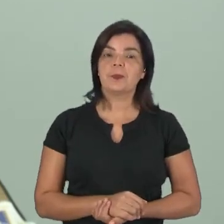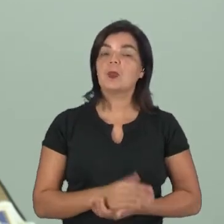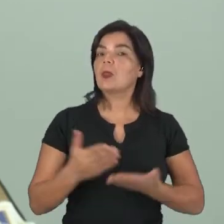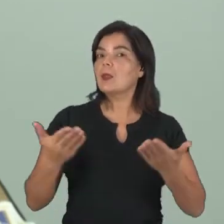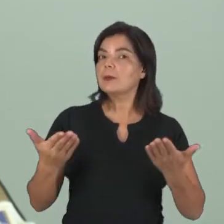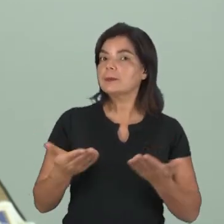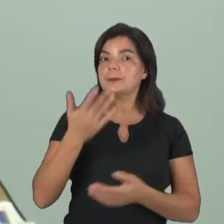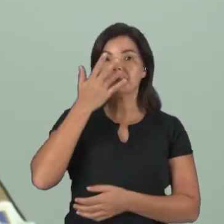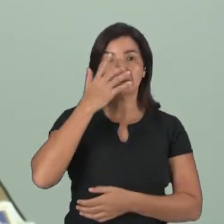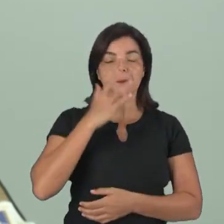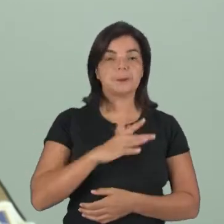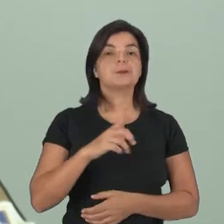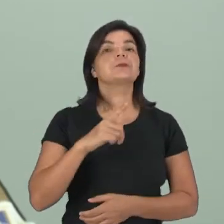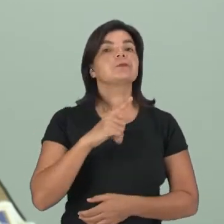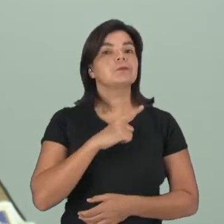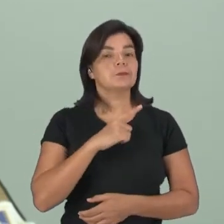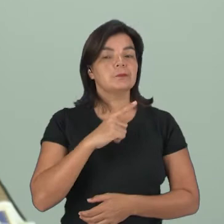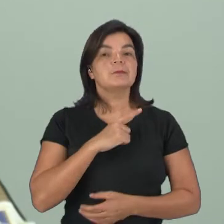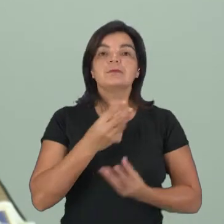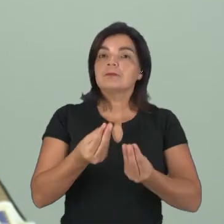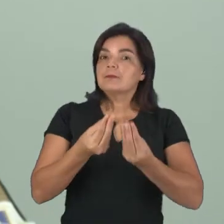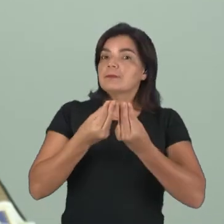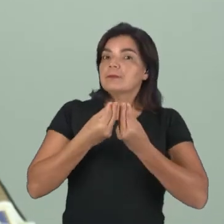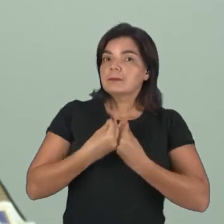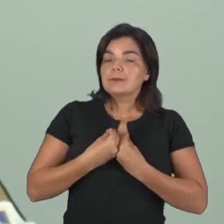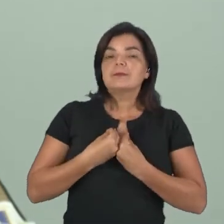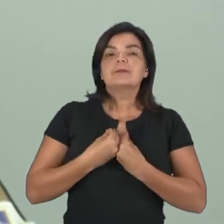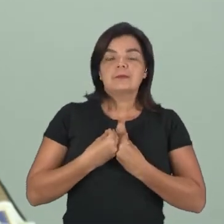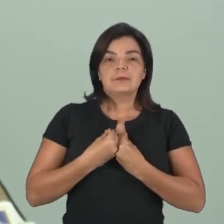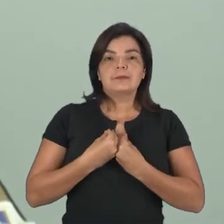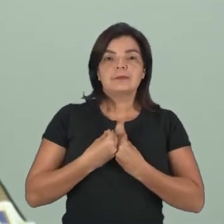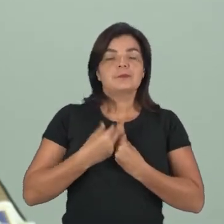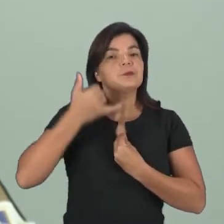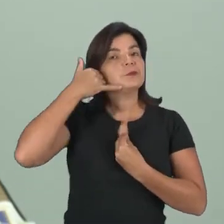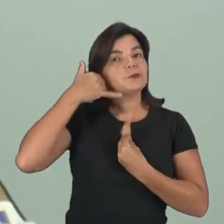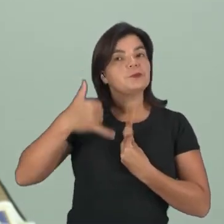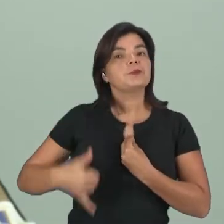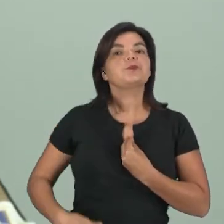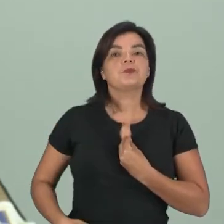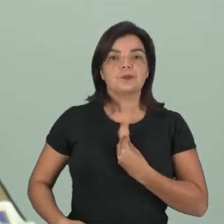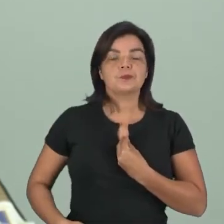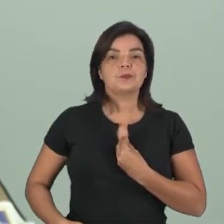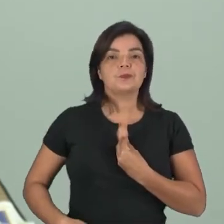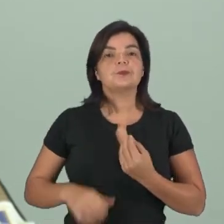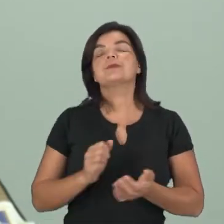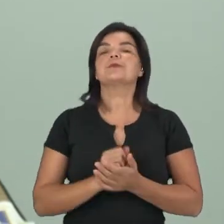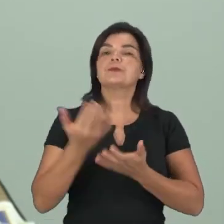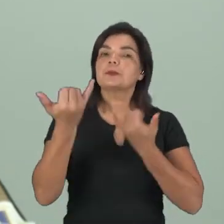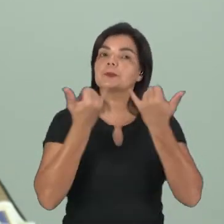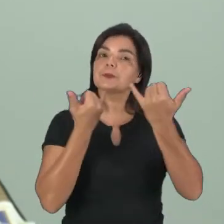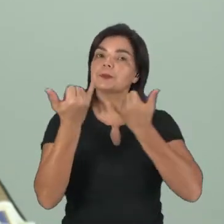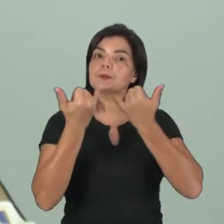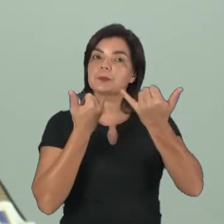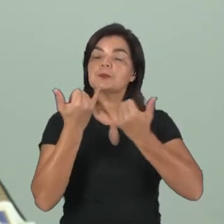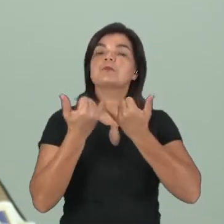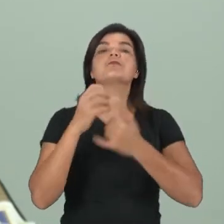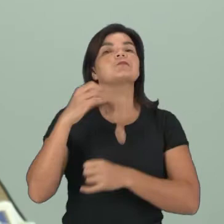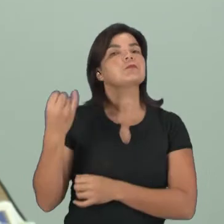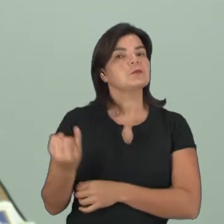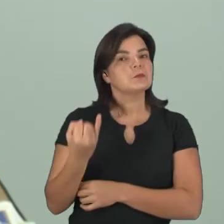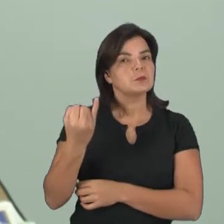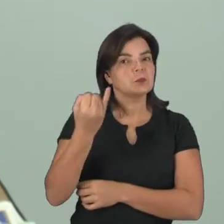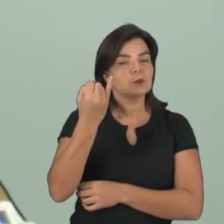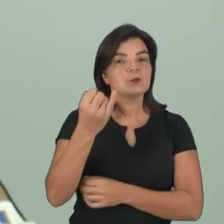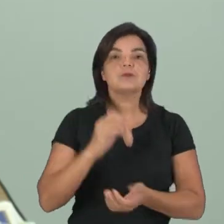agora Crianças eu também recebi no meu celular uma informação que eu acho muito